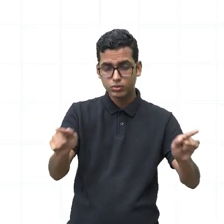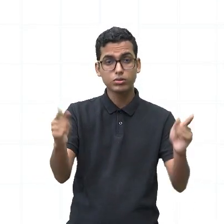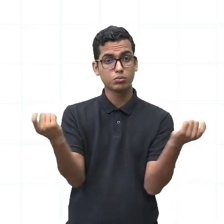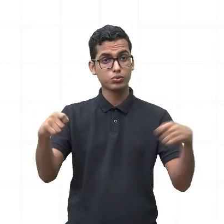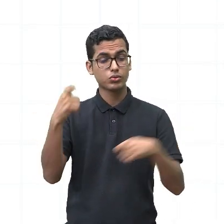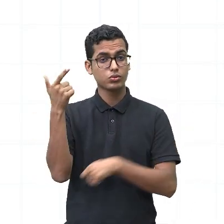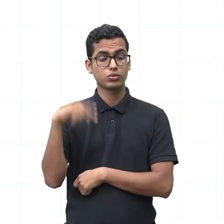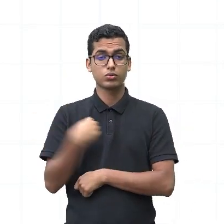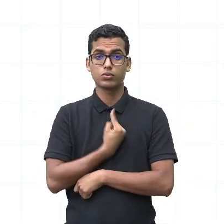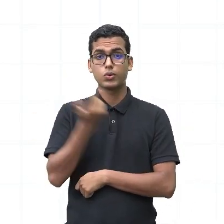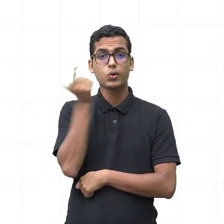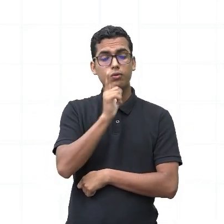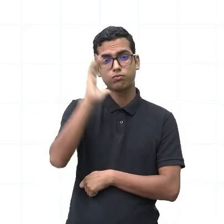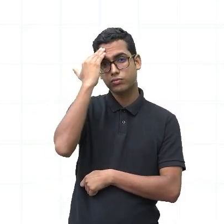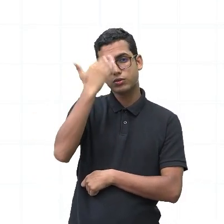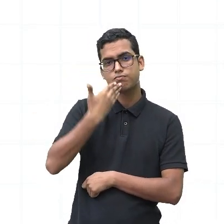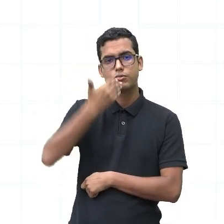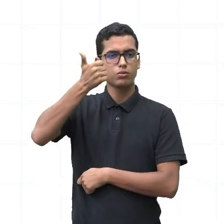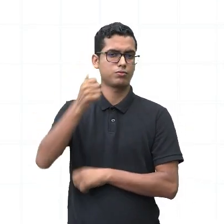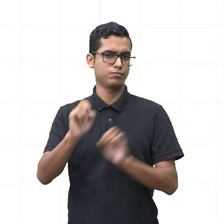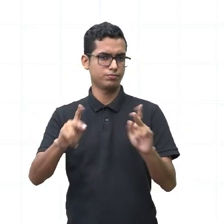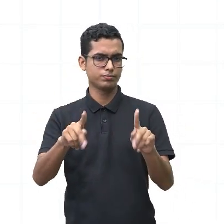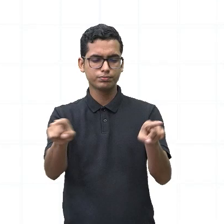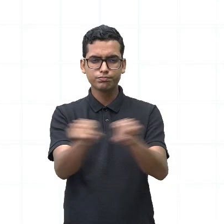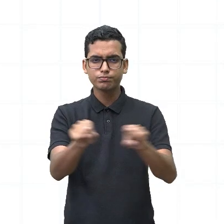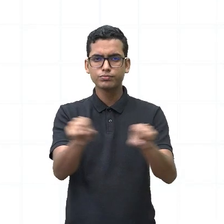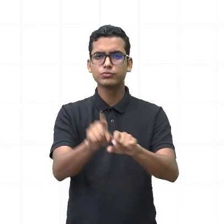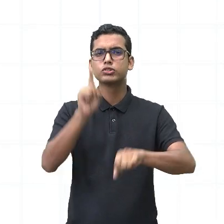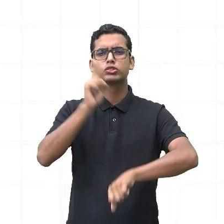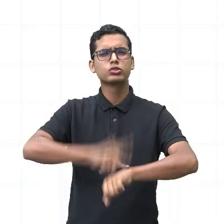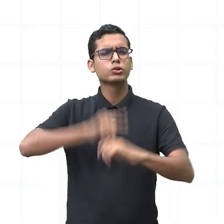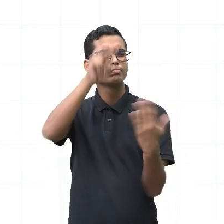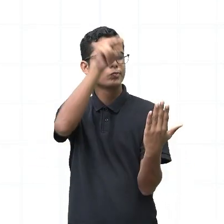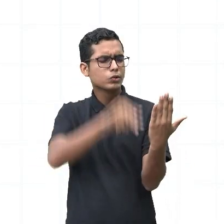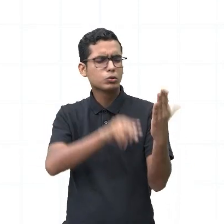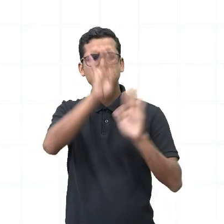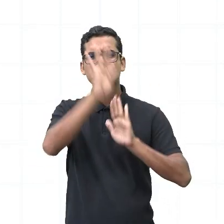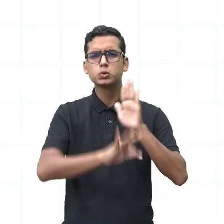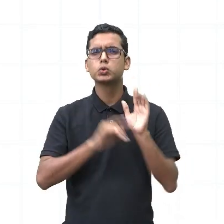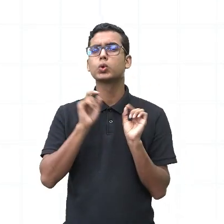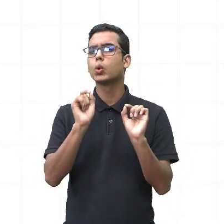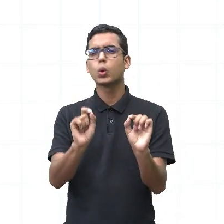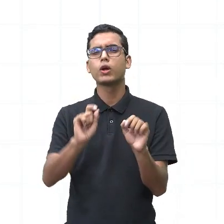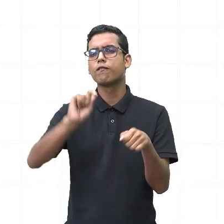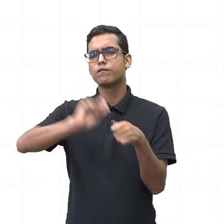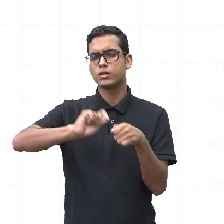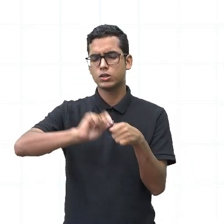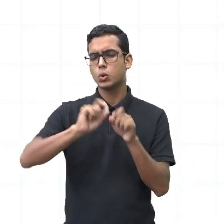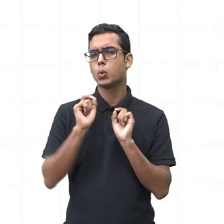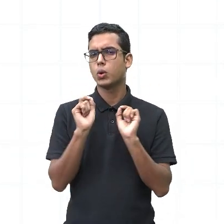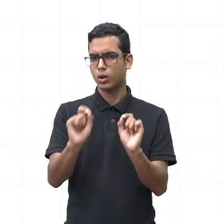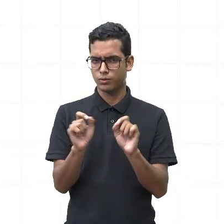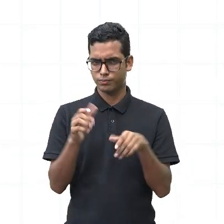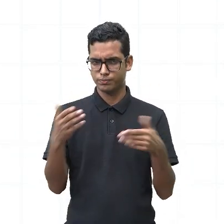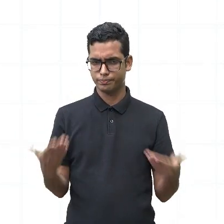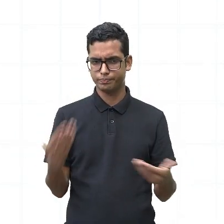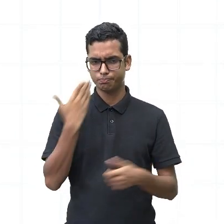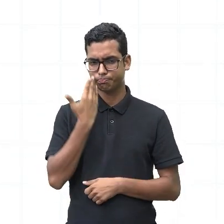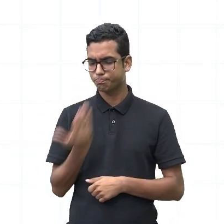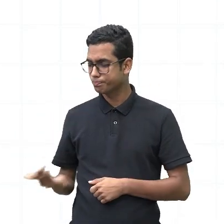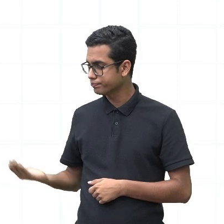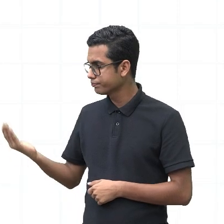tá? Então a pergunta é a seguinte: o que você faz quando precisa ler um texto? Vamos ver as alternativas? Eu tenho a letra